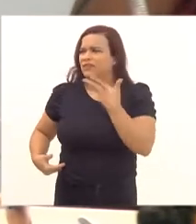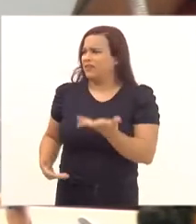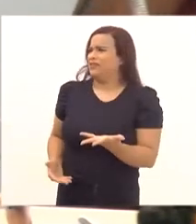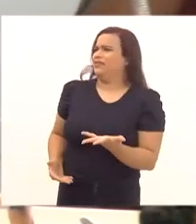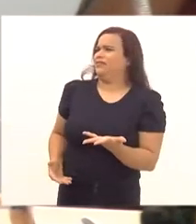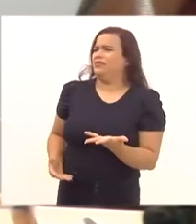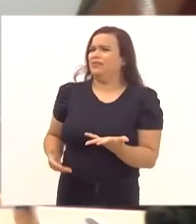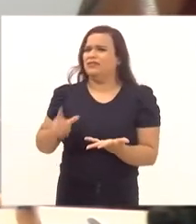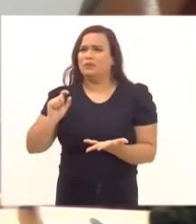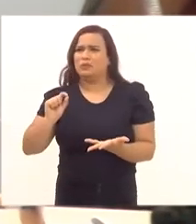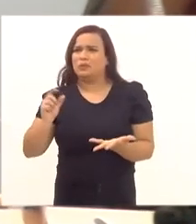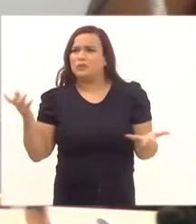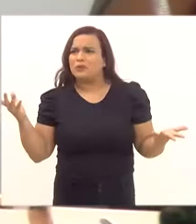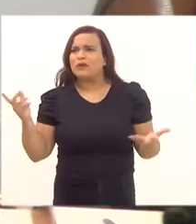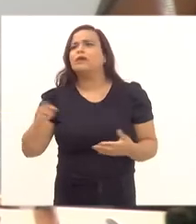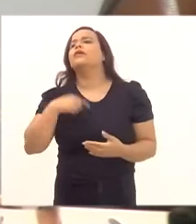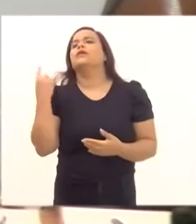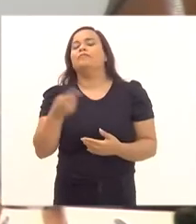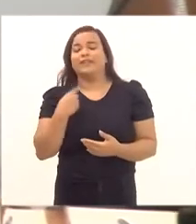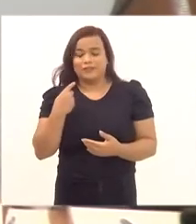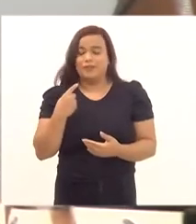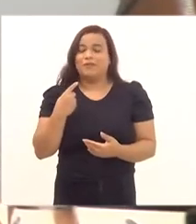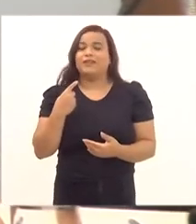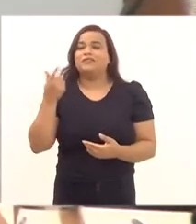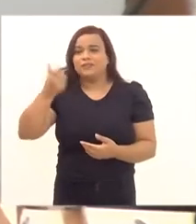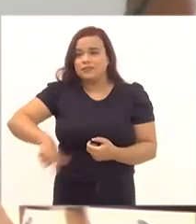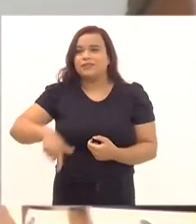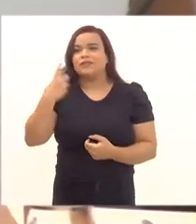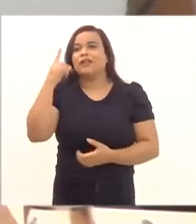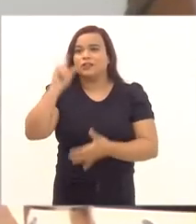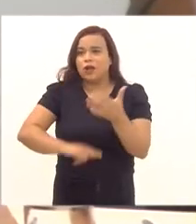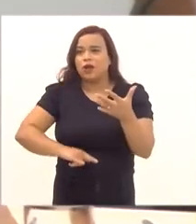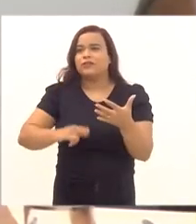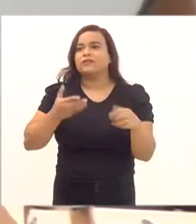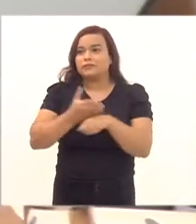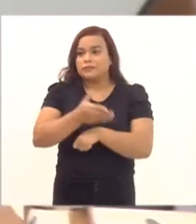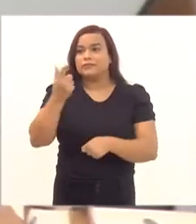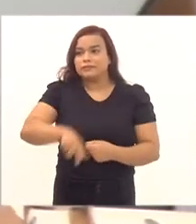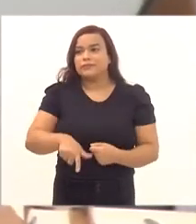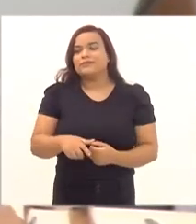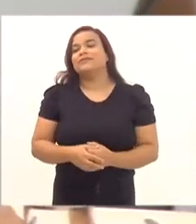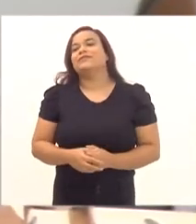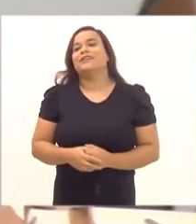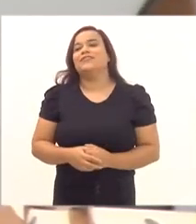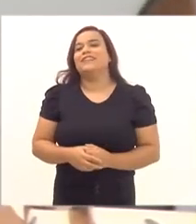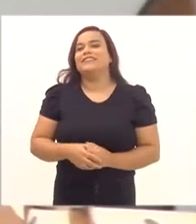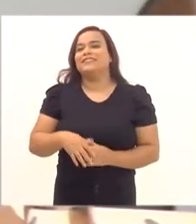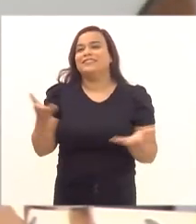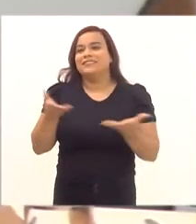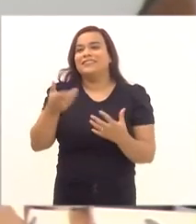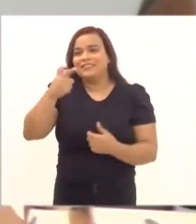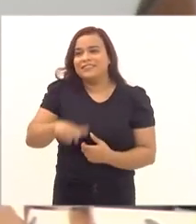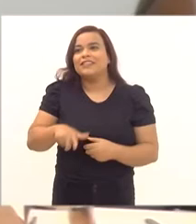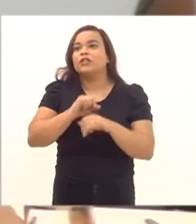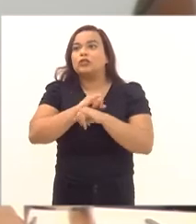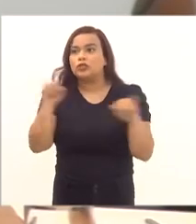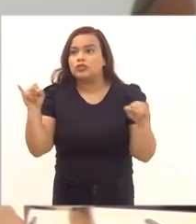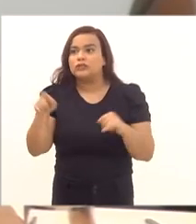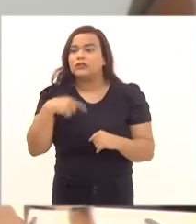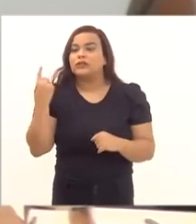e aí entramos mais uma nota a respeito e agora recentemente a notícias que estão querendo fechar